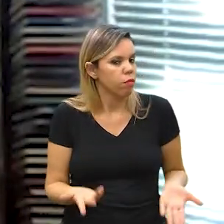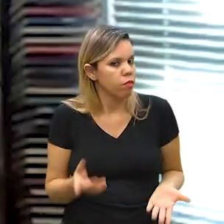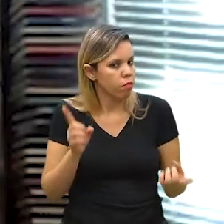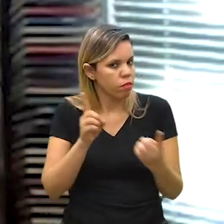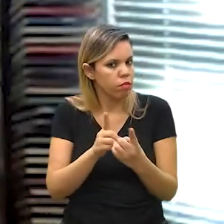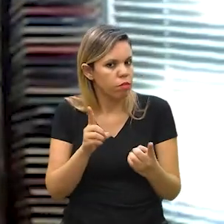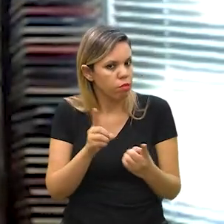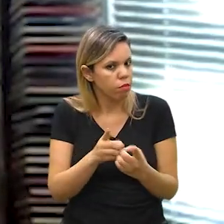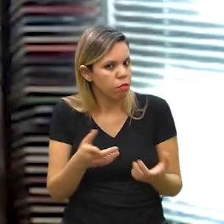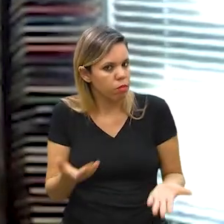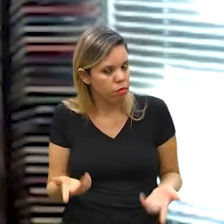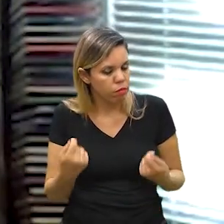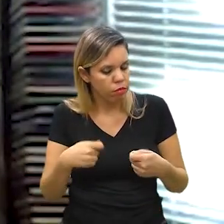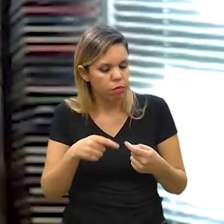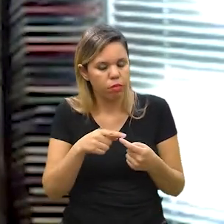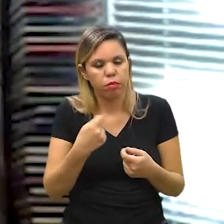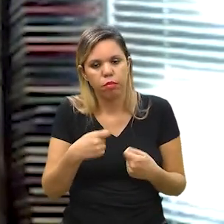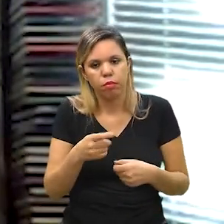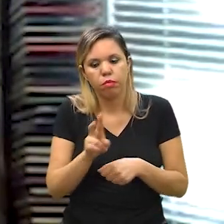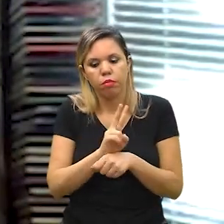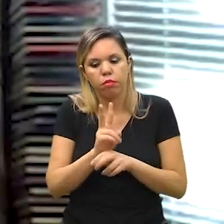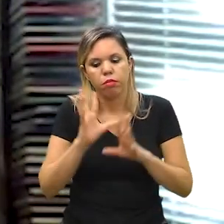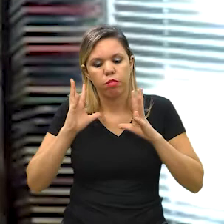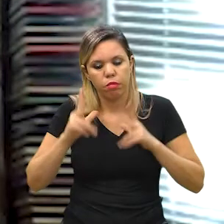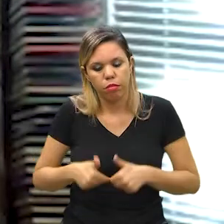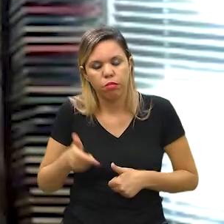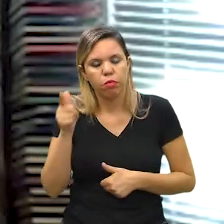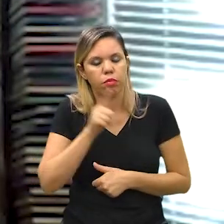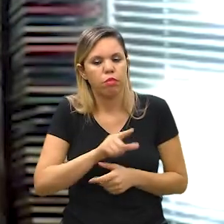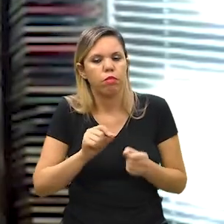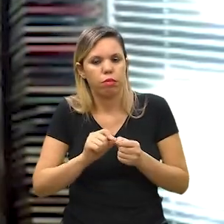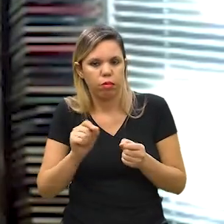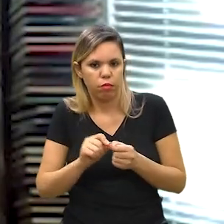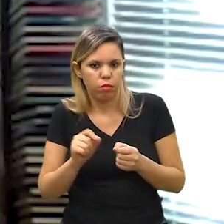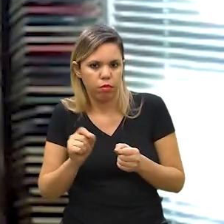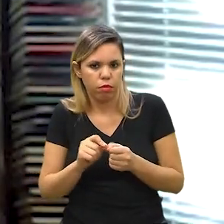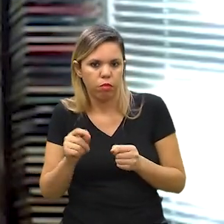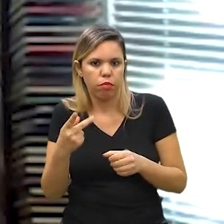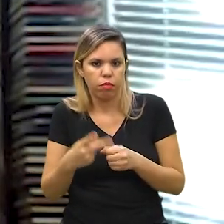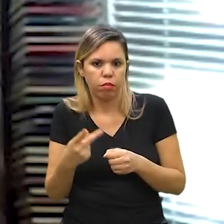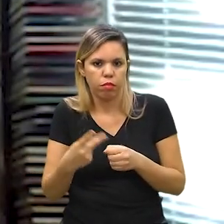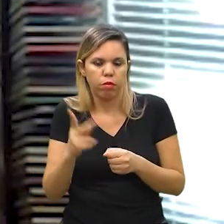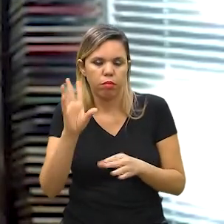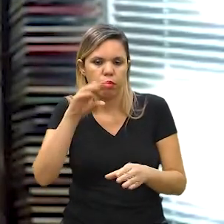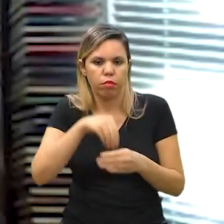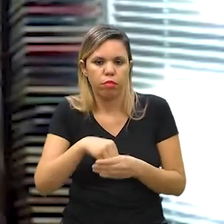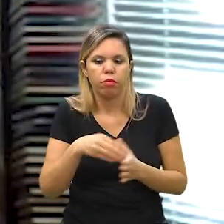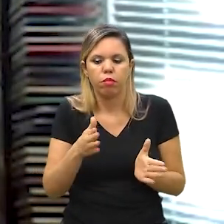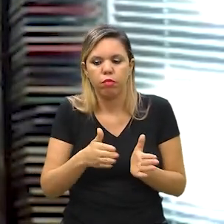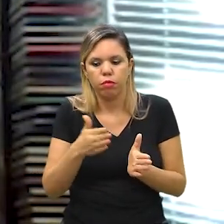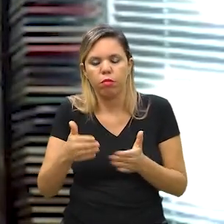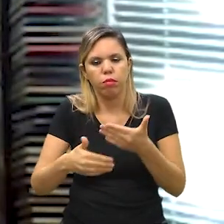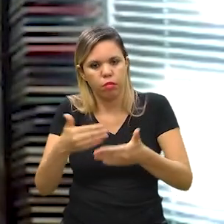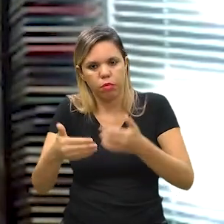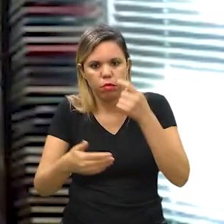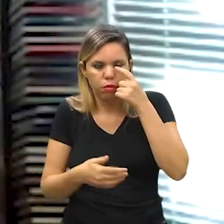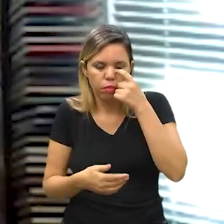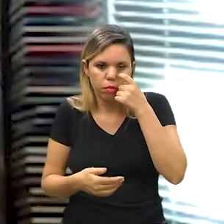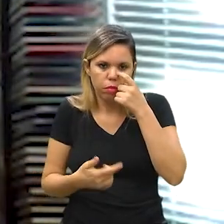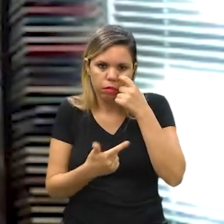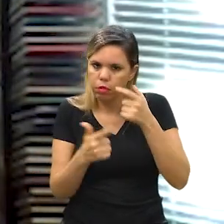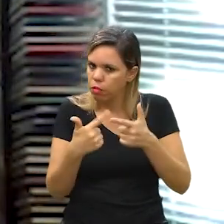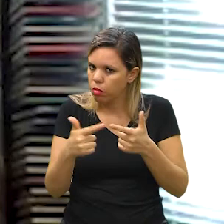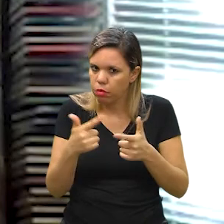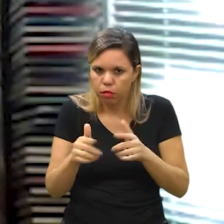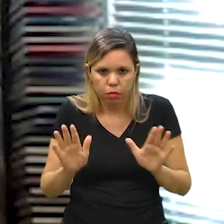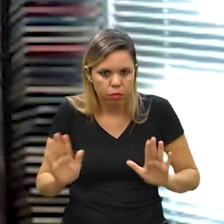primeiramente, que atendesse às necessidades da vigilância, para que ele consiga fazer os produtos dele dentro dos processos, né? Para que ele